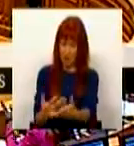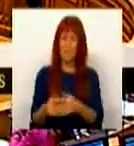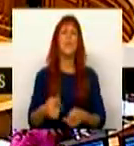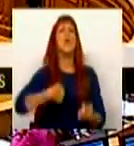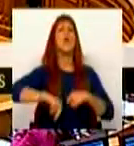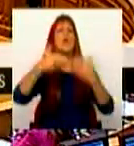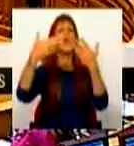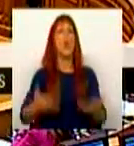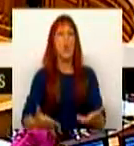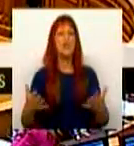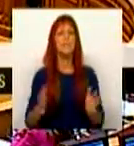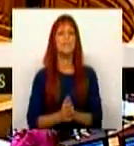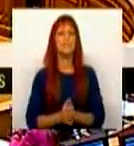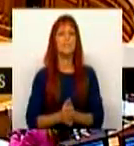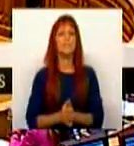Nós hoje,